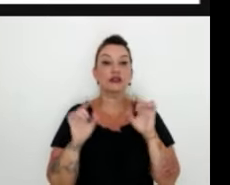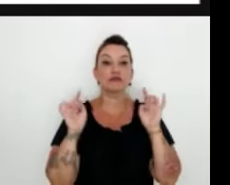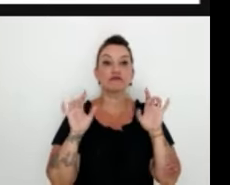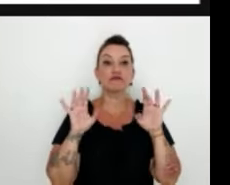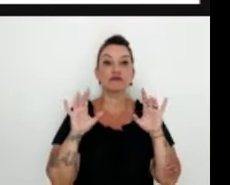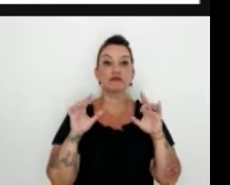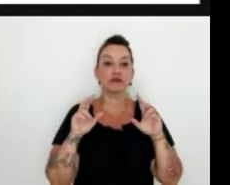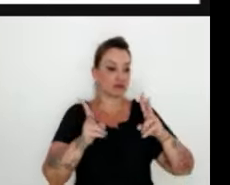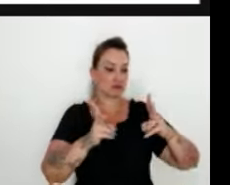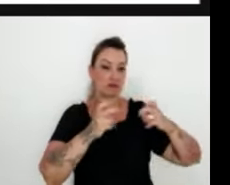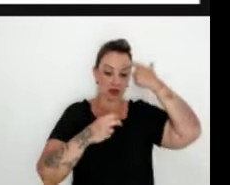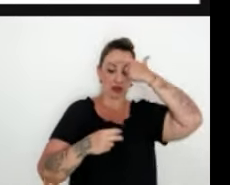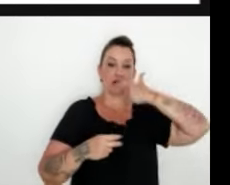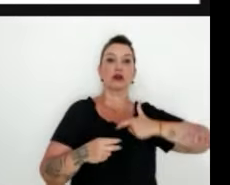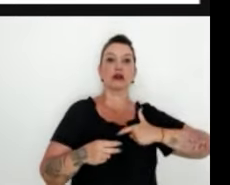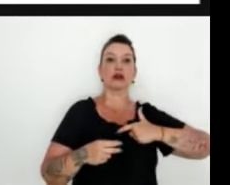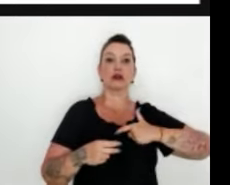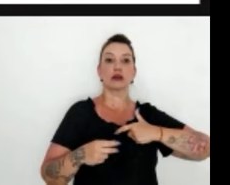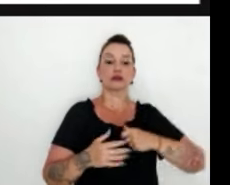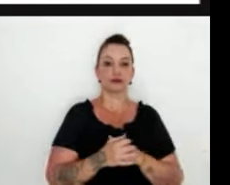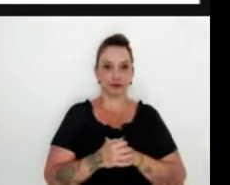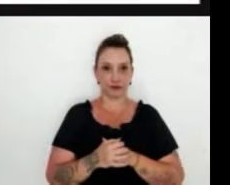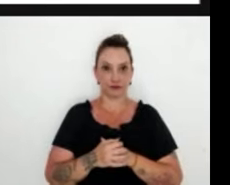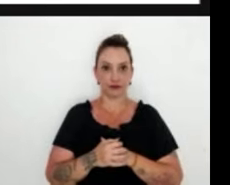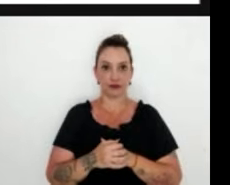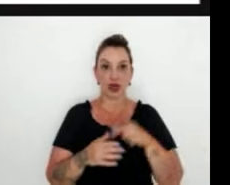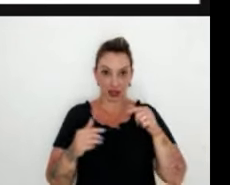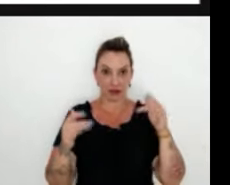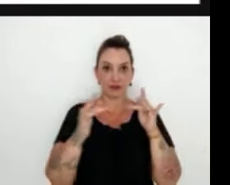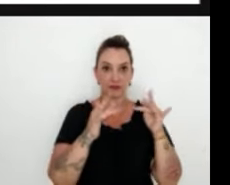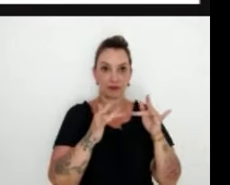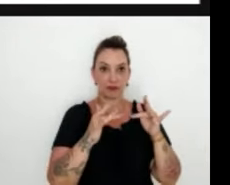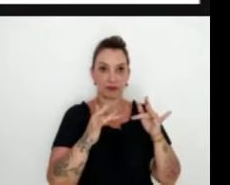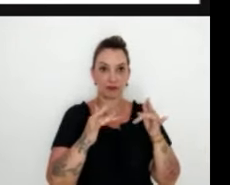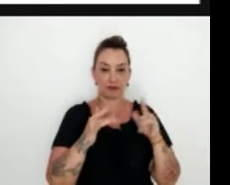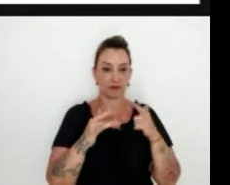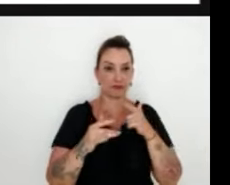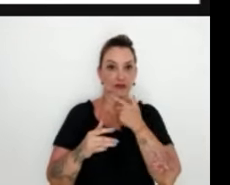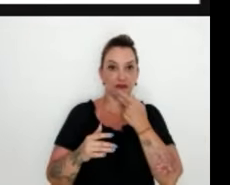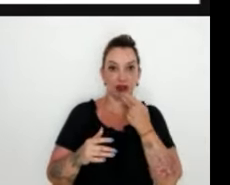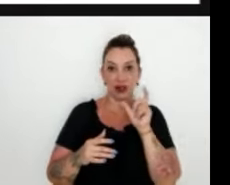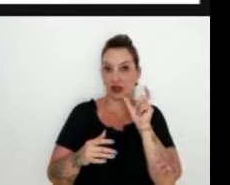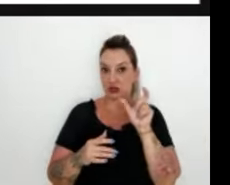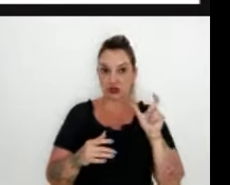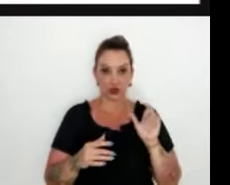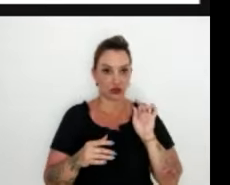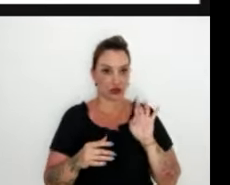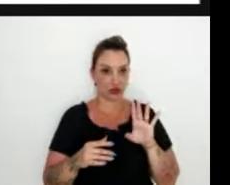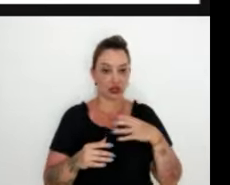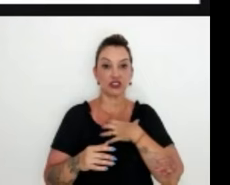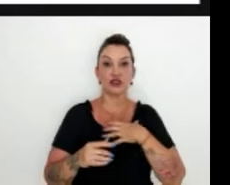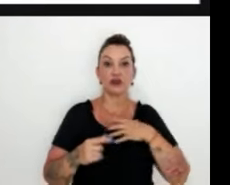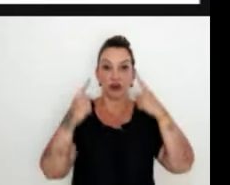da vítima e a violação. Essa correspondência não está circunscrita às palavras. Nesse tipo de violência opera